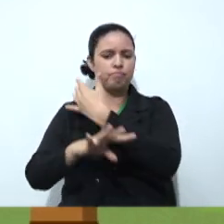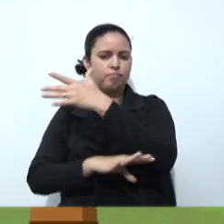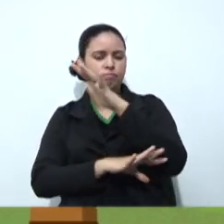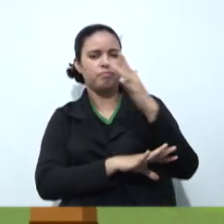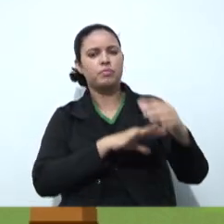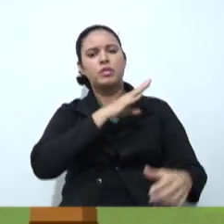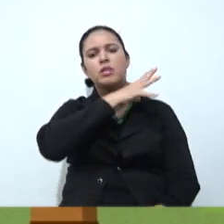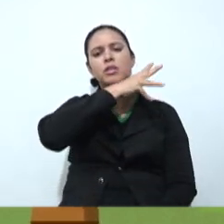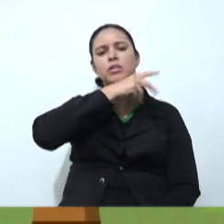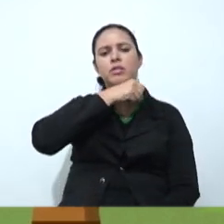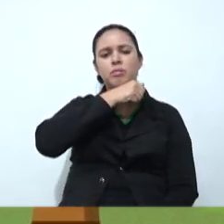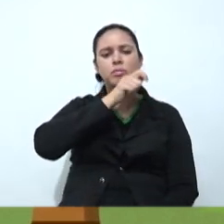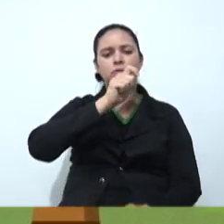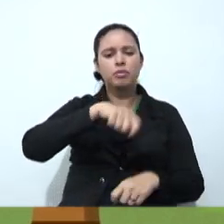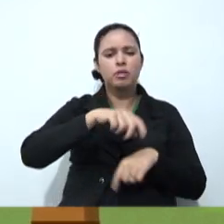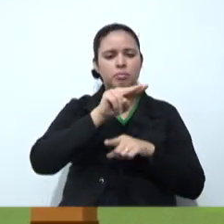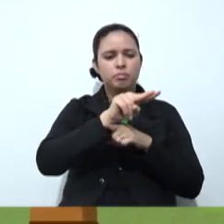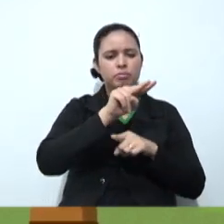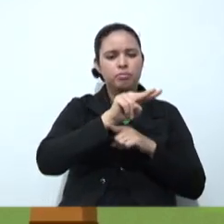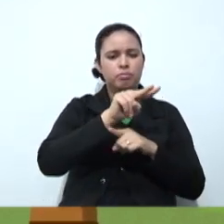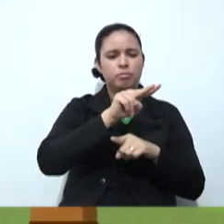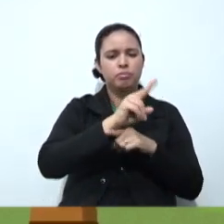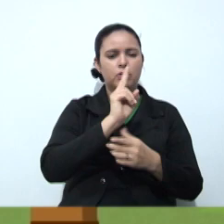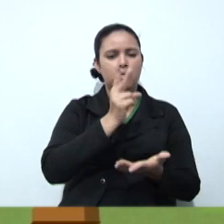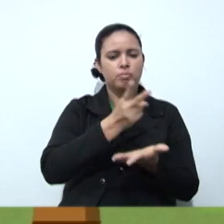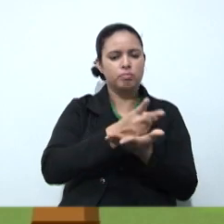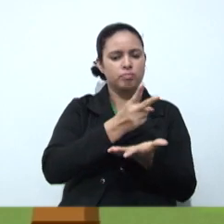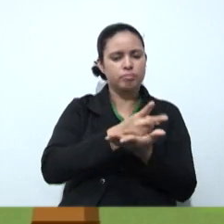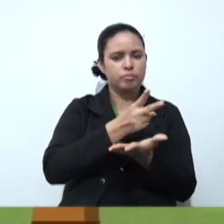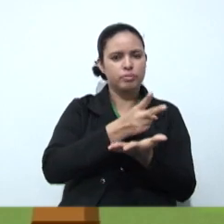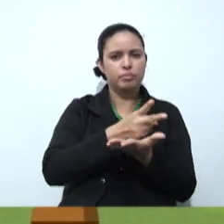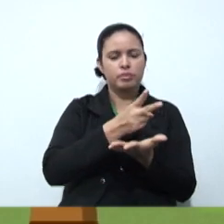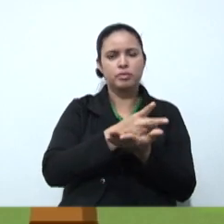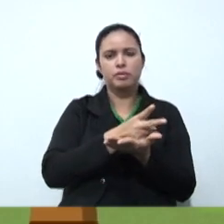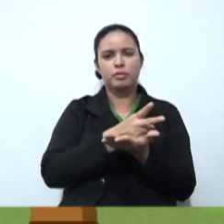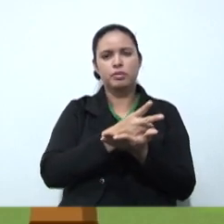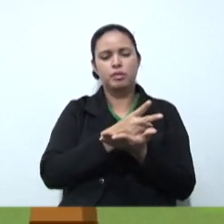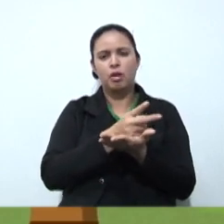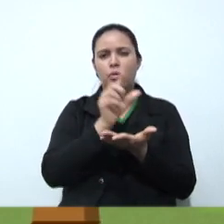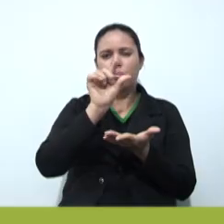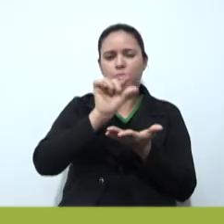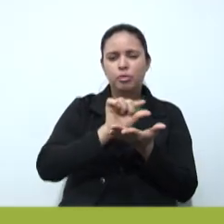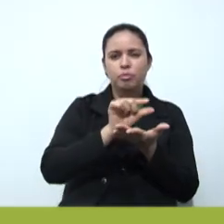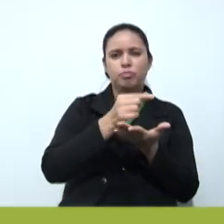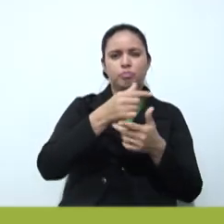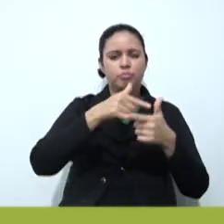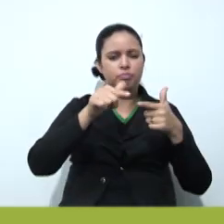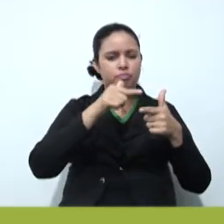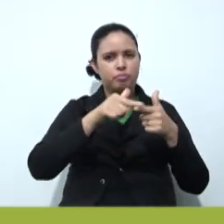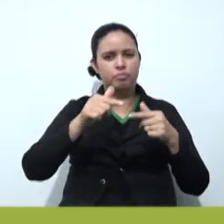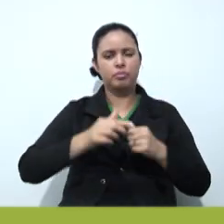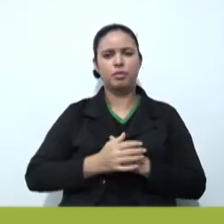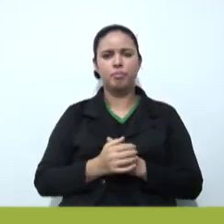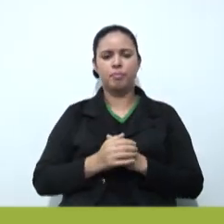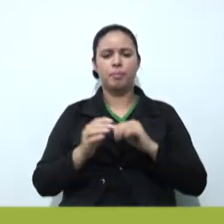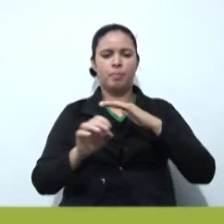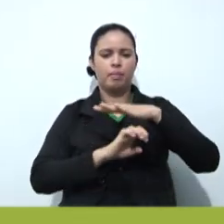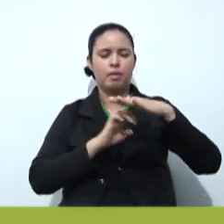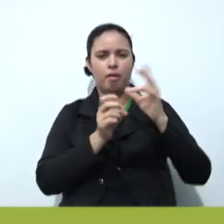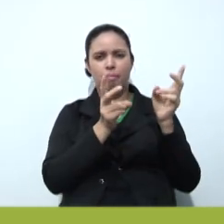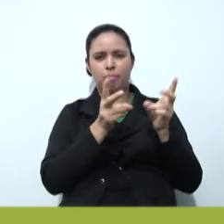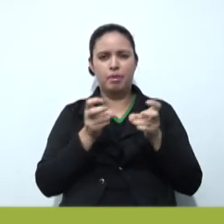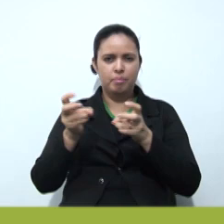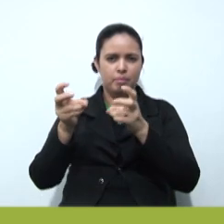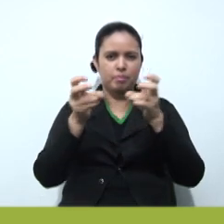vegetais e animais são mantidos, ou no máximo, pouco afetados pelas ações humanas. As empresas vêm percebendo